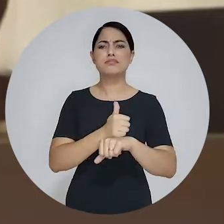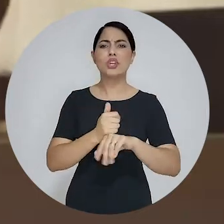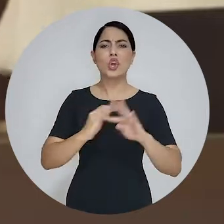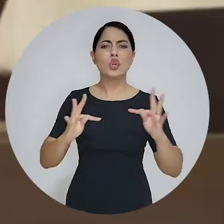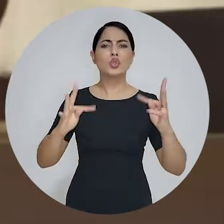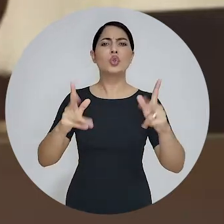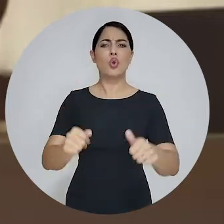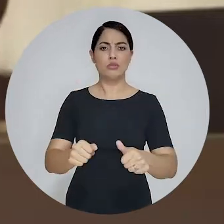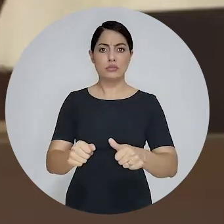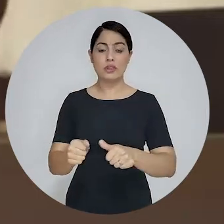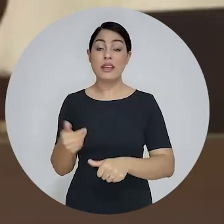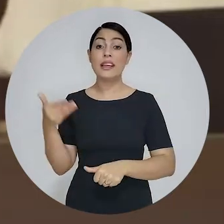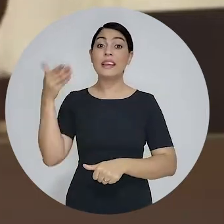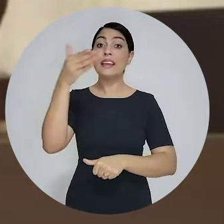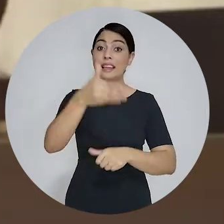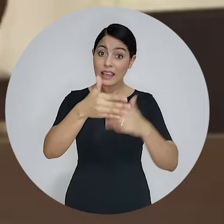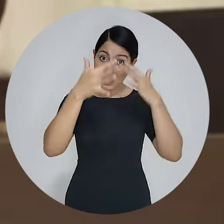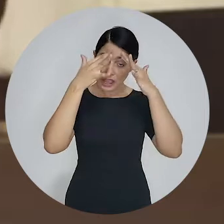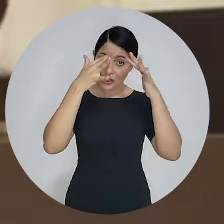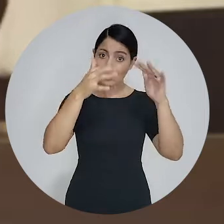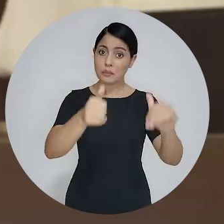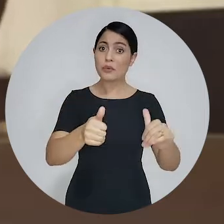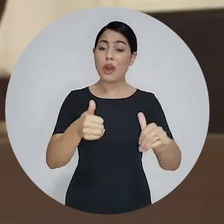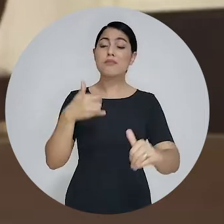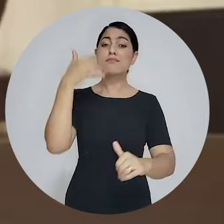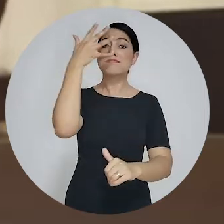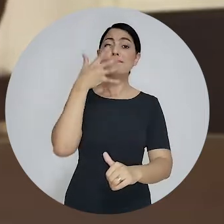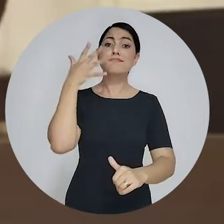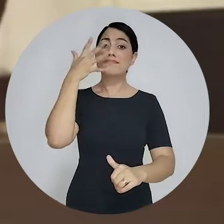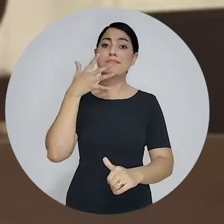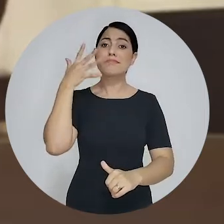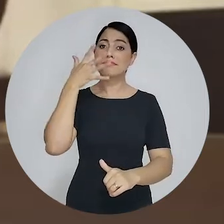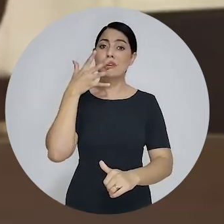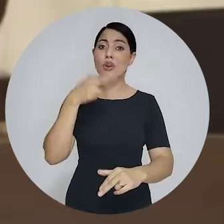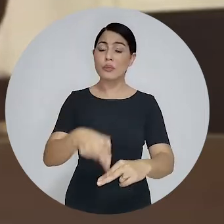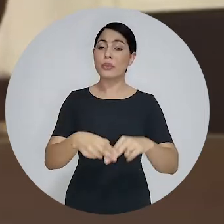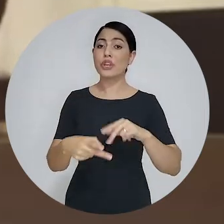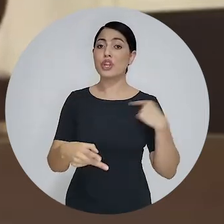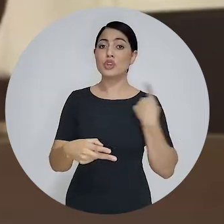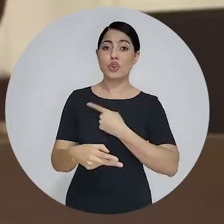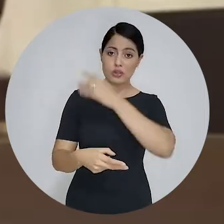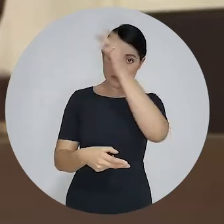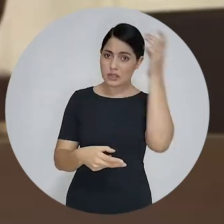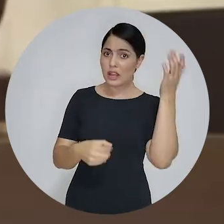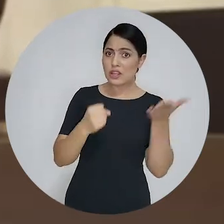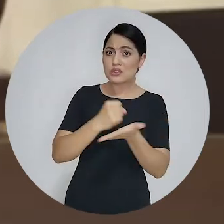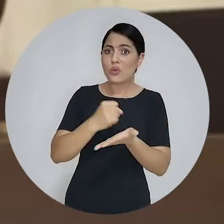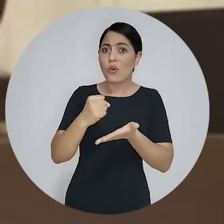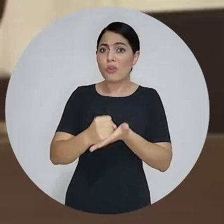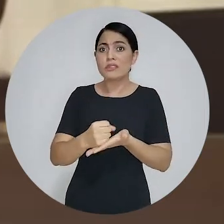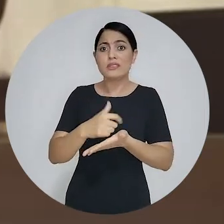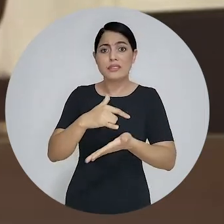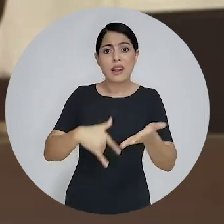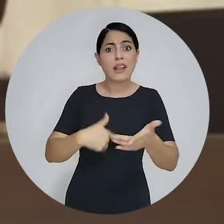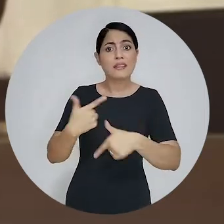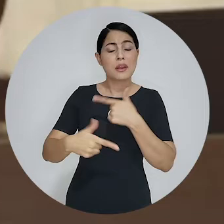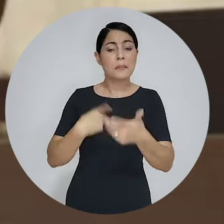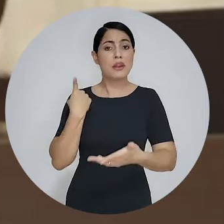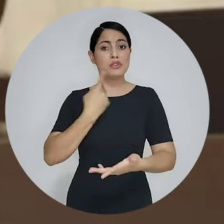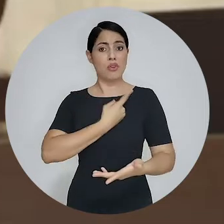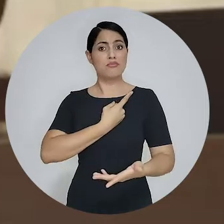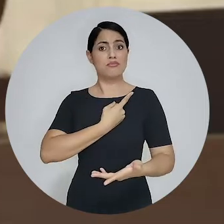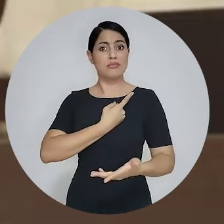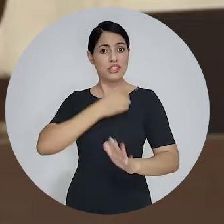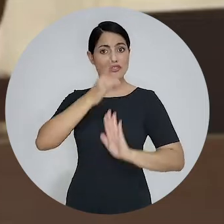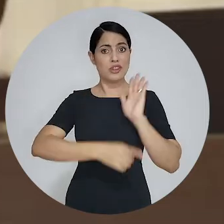brasileira pudesse acessar o tribunal e realizar os atos para os quais somos contratados pelos nossos